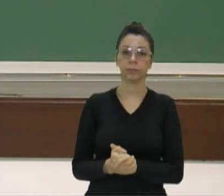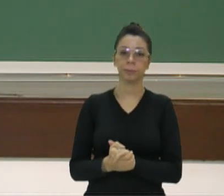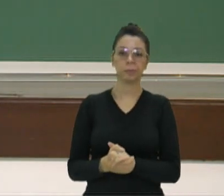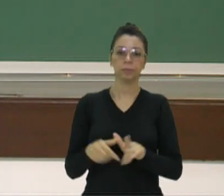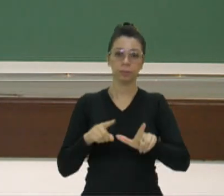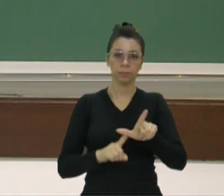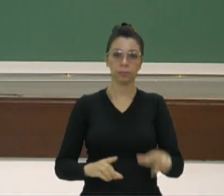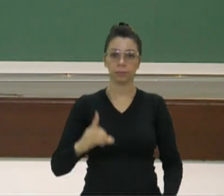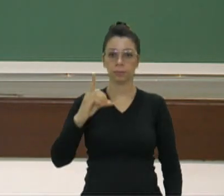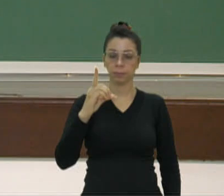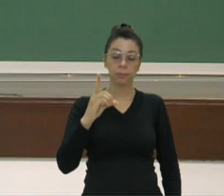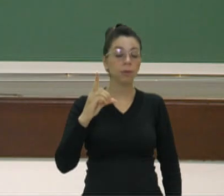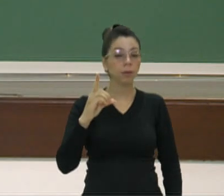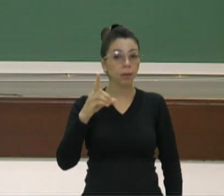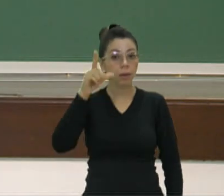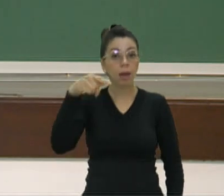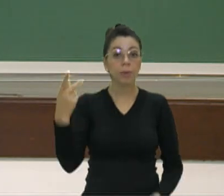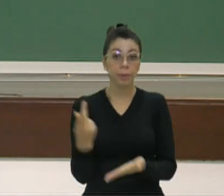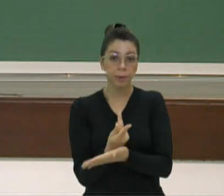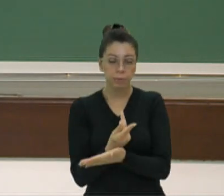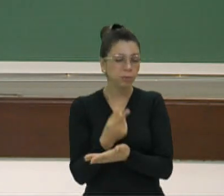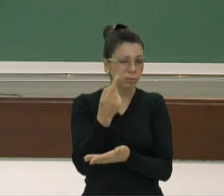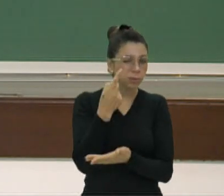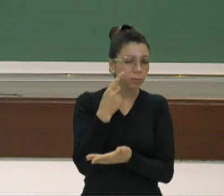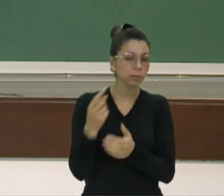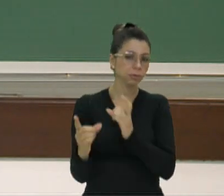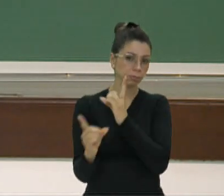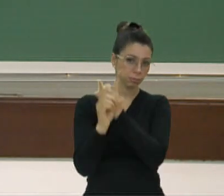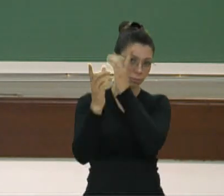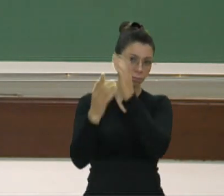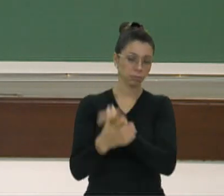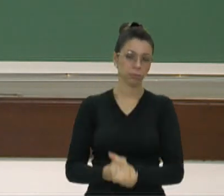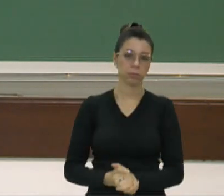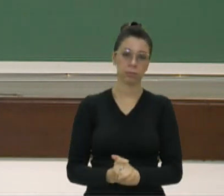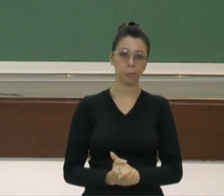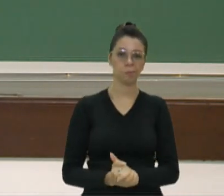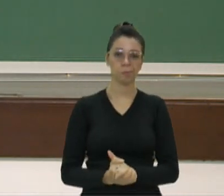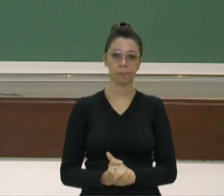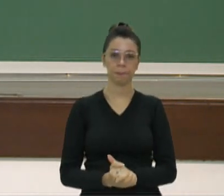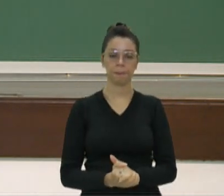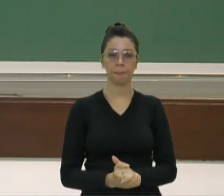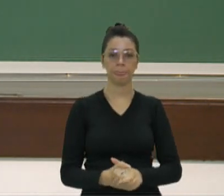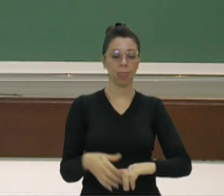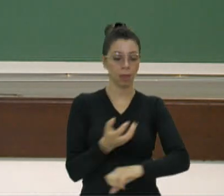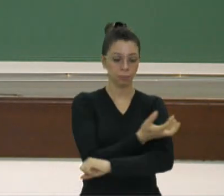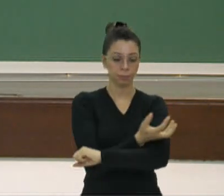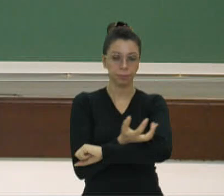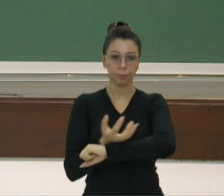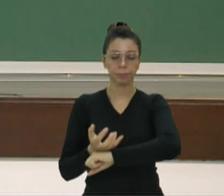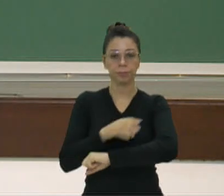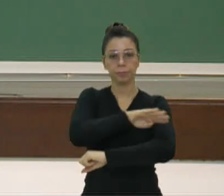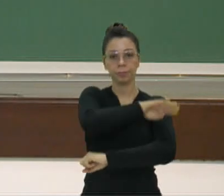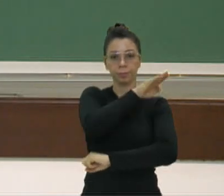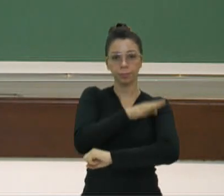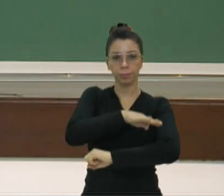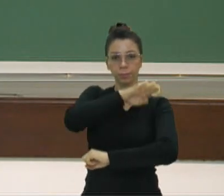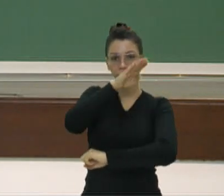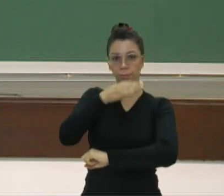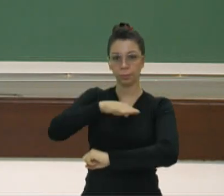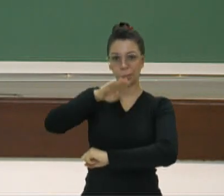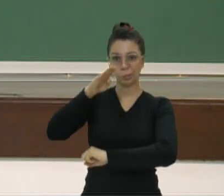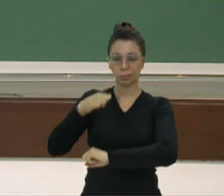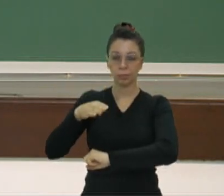D, que está o erro, vamos ver se vocês encontraram, dizendo que as formas de relevo, como cadeias montanhosas,